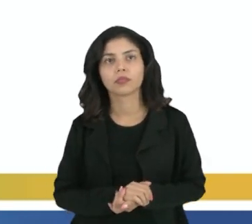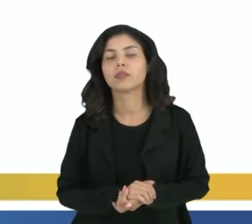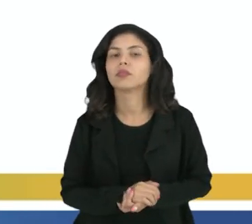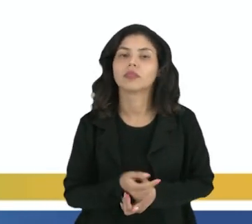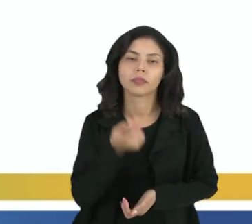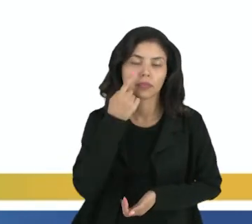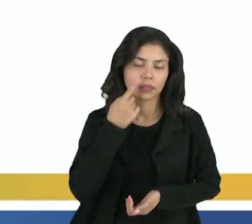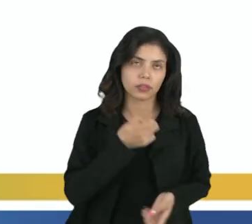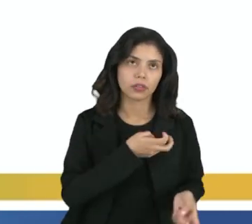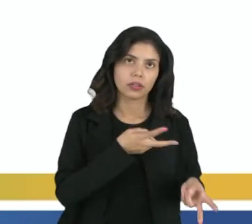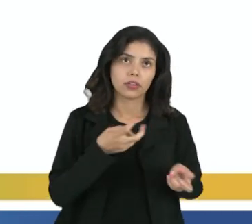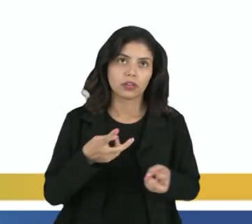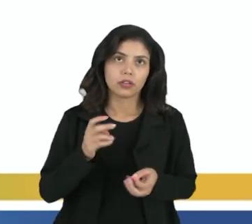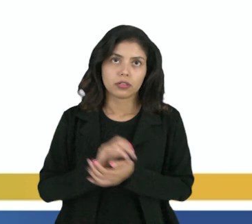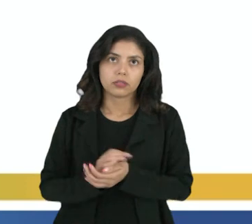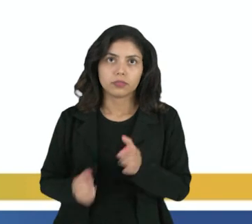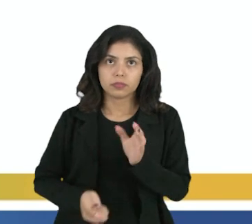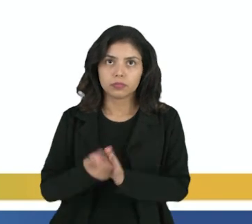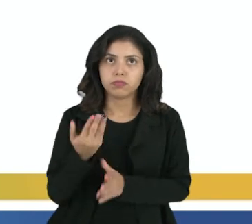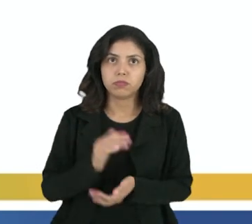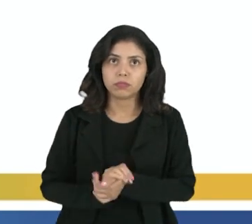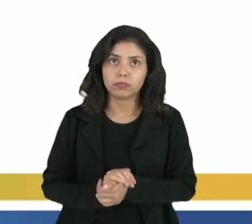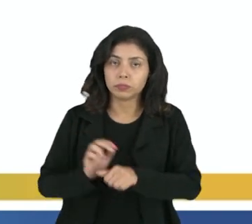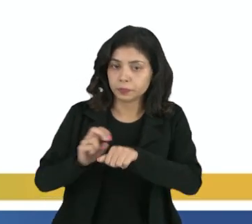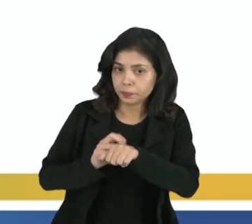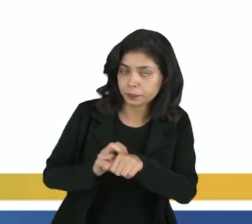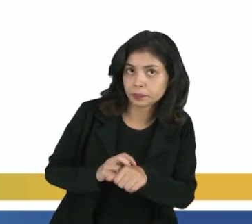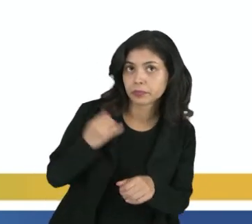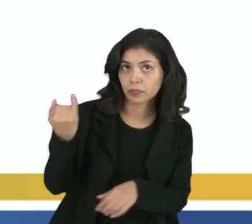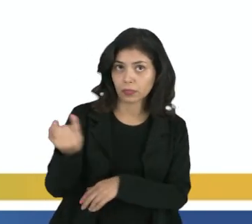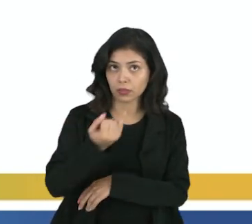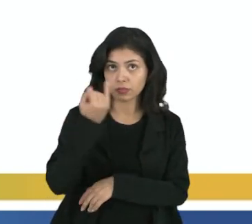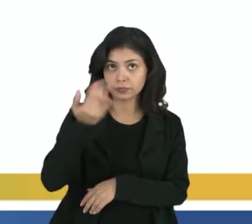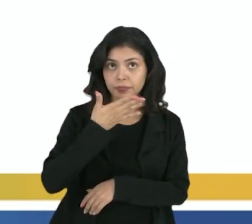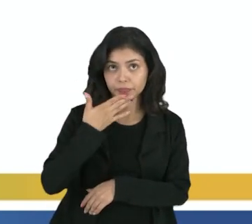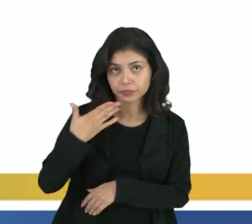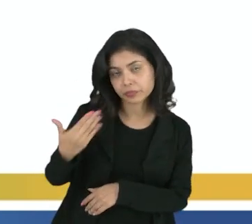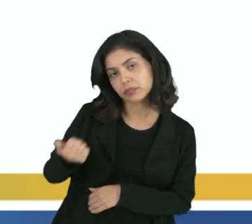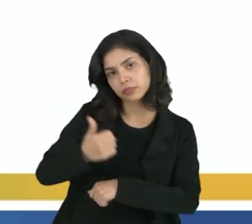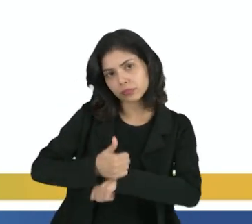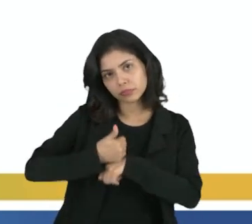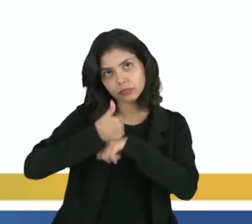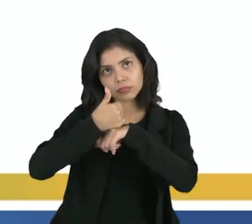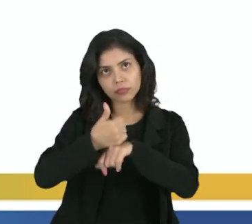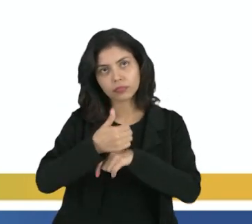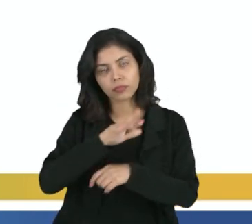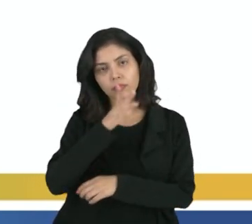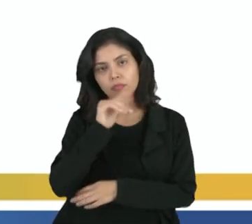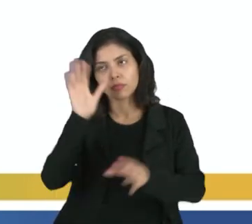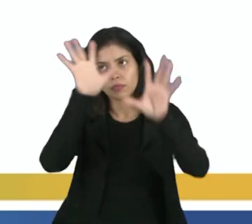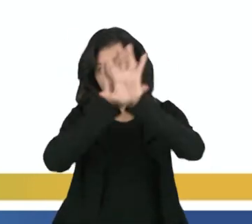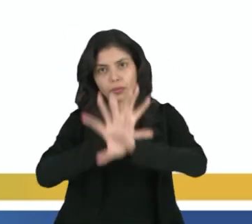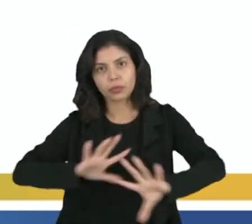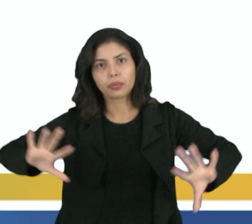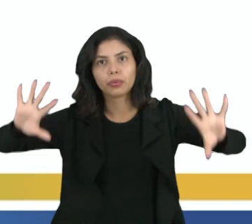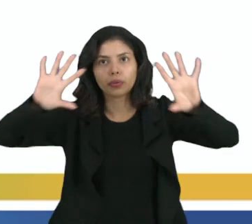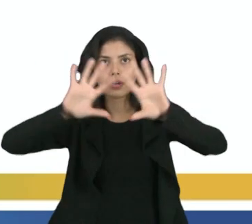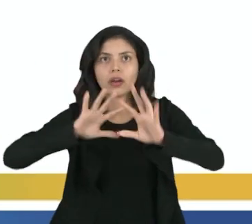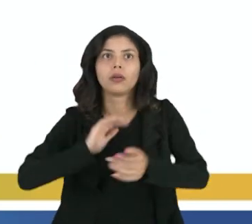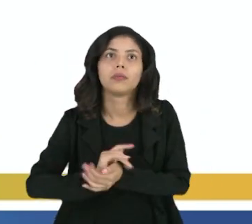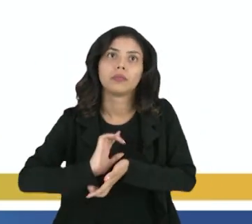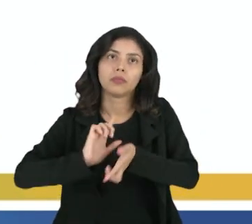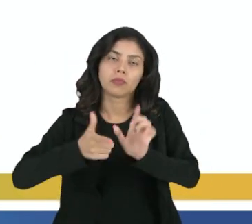gente pode observar que a criação de áreas verdes é essencial para a melhoria da qualidade do ar. Então,